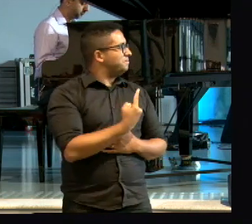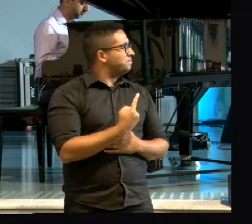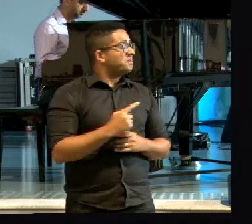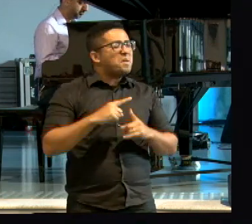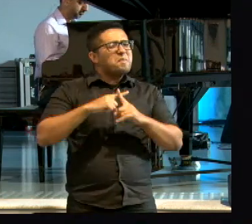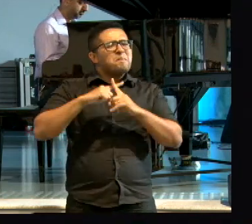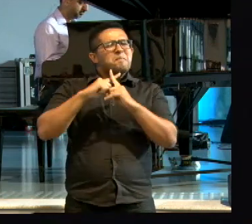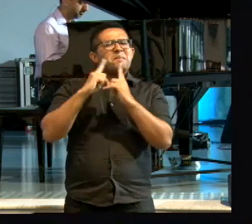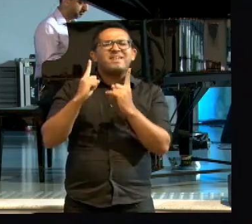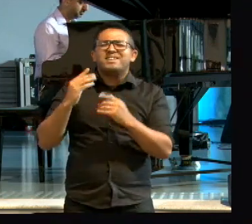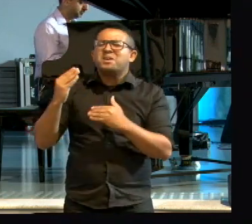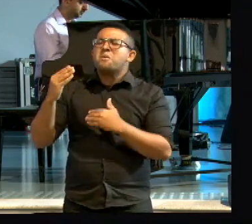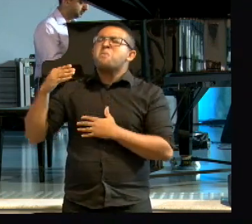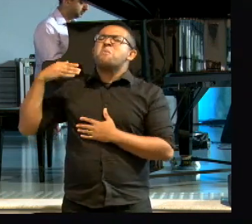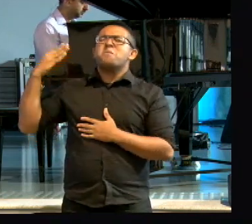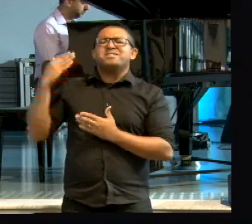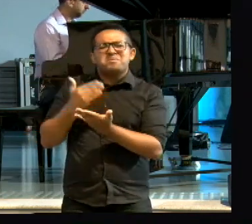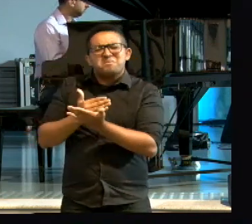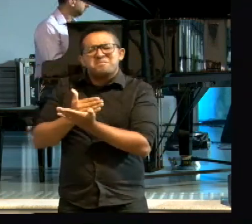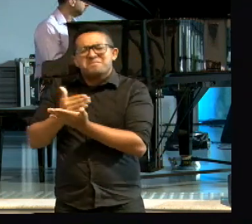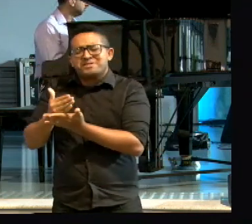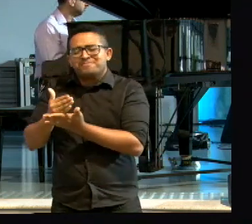Mas quando começamos a agir de forma contrária,